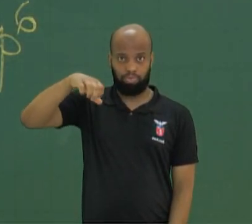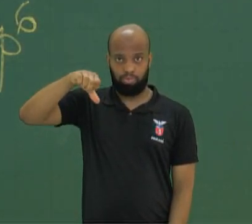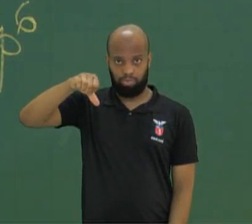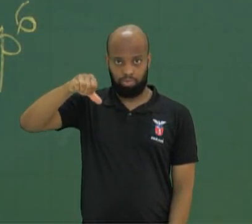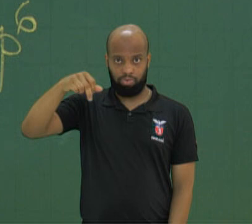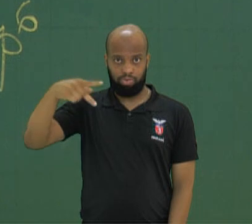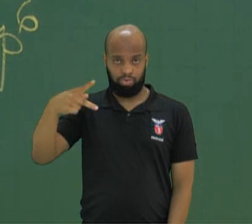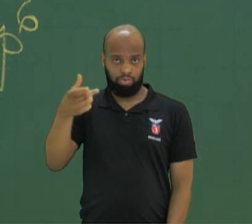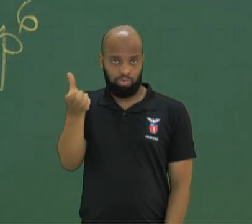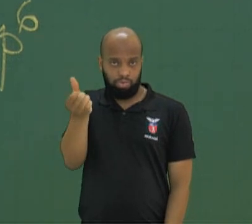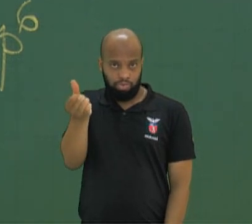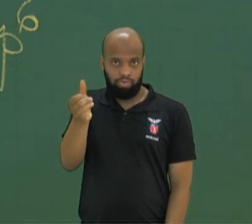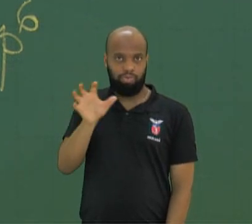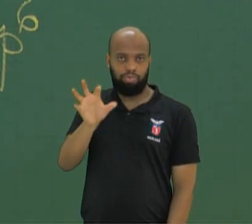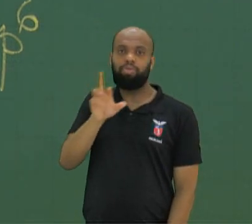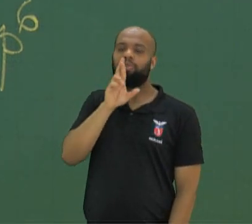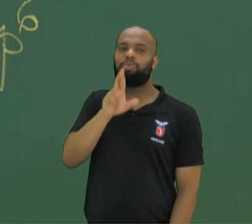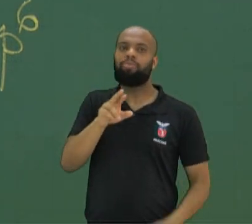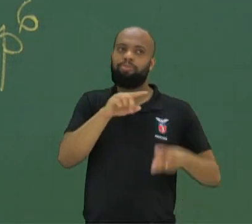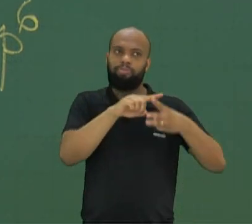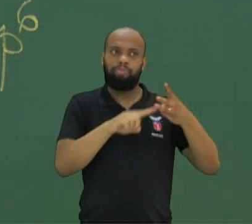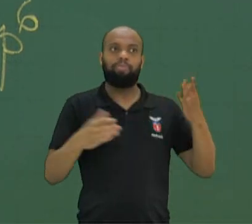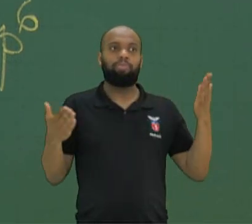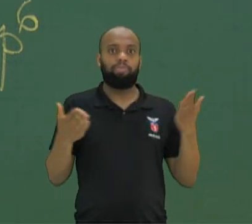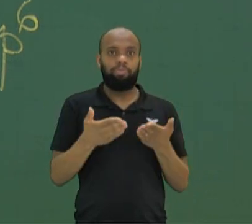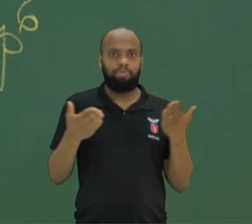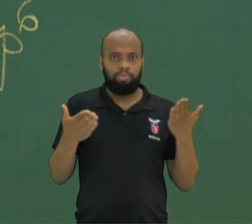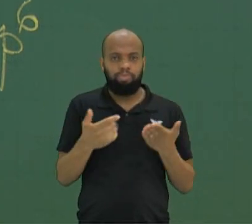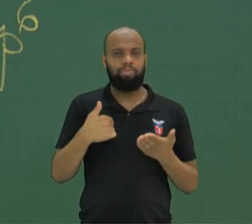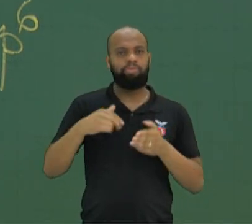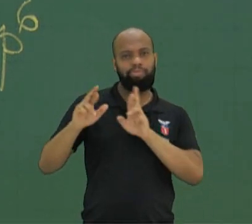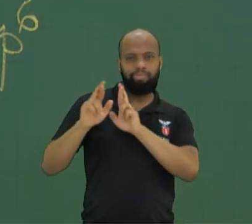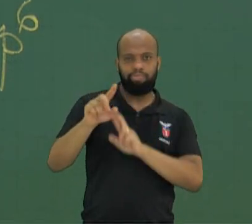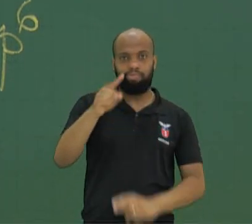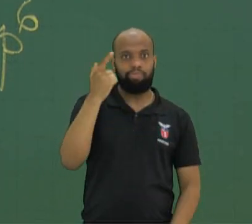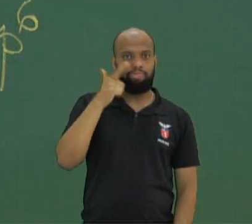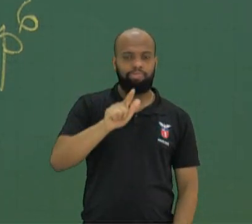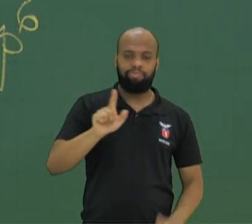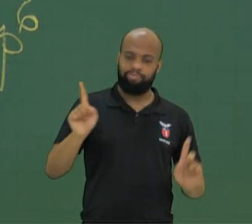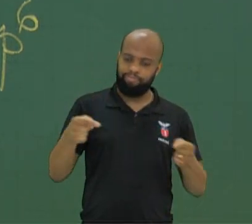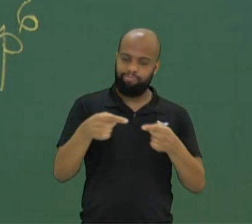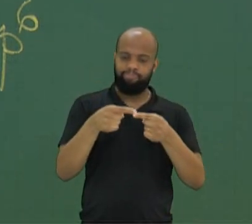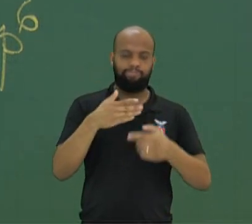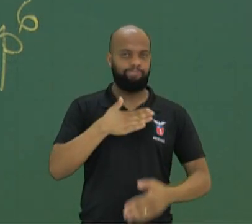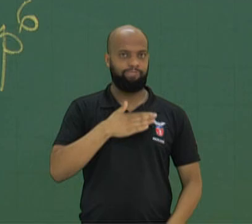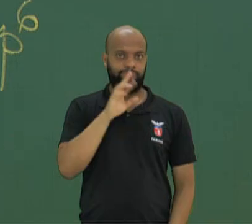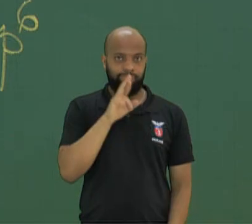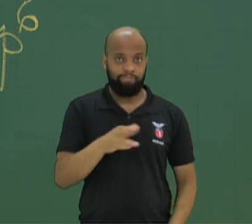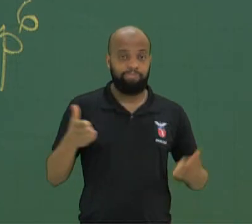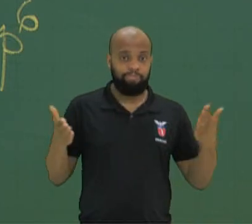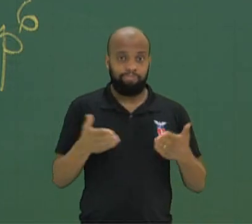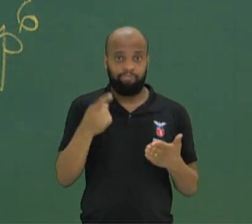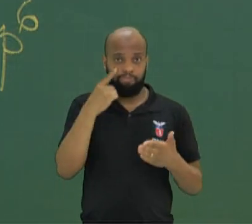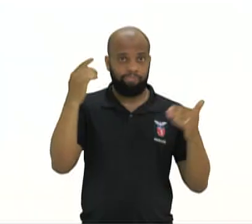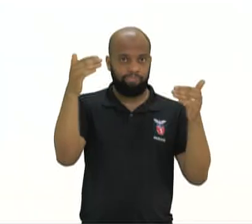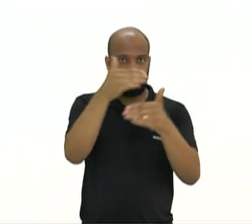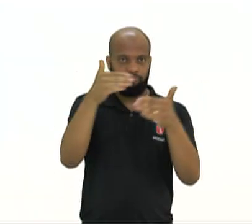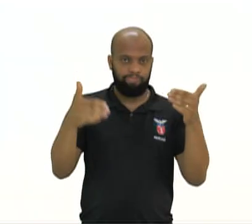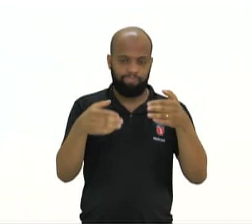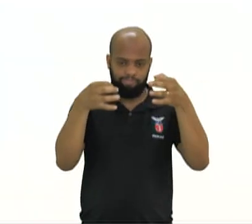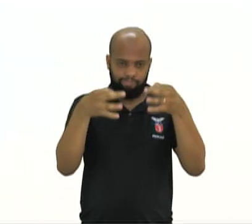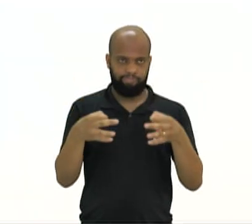Certo? Então, daqui a resposta dos 3, certo? Espero que você tenha conseguido chegar na mesma resposta que eu. Vamos conferir se a nossa resposta está